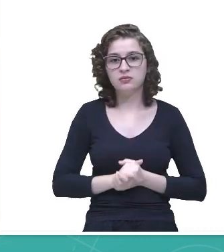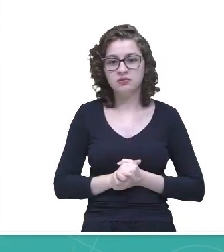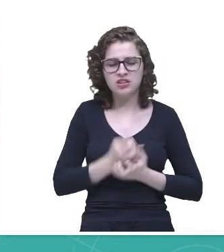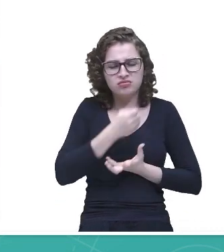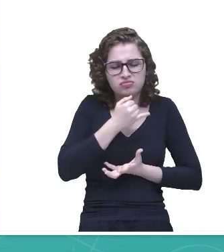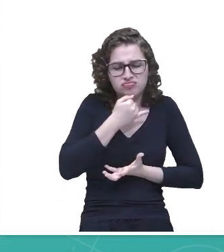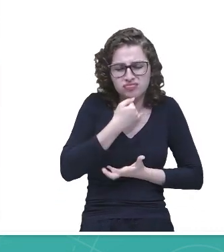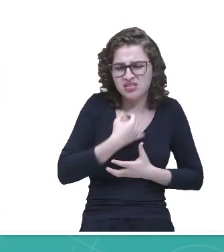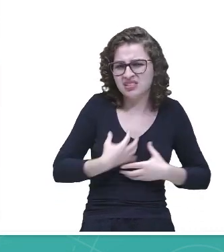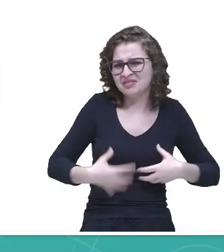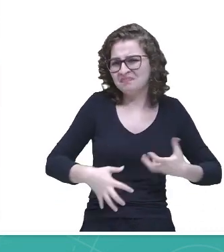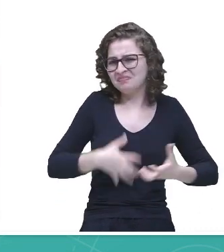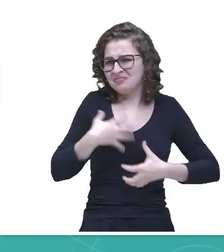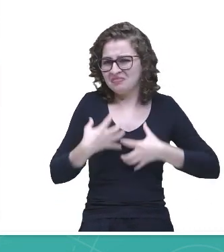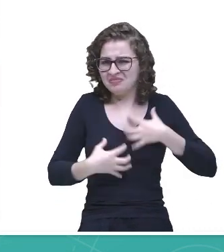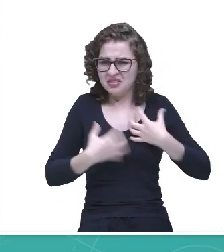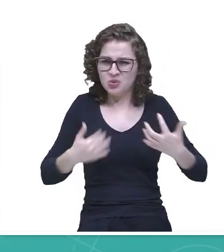a tristeza, né?